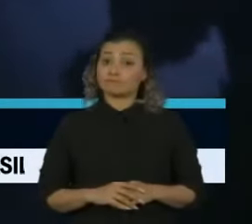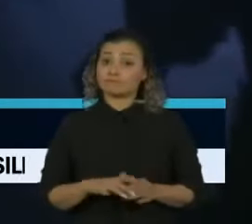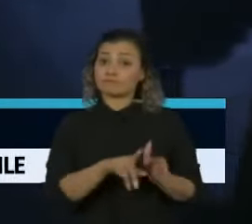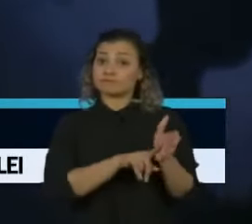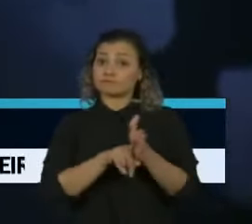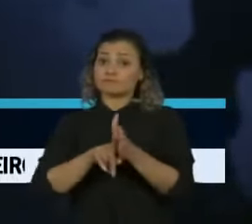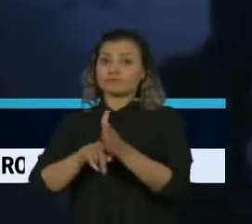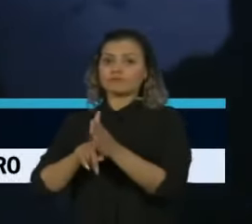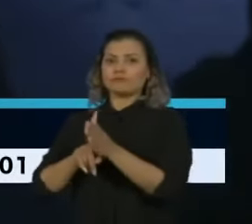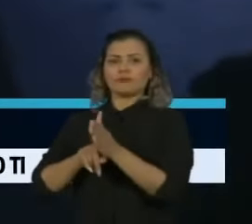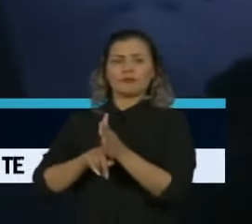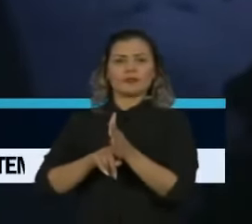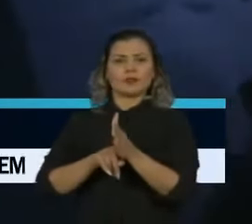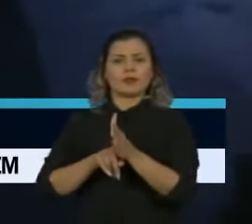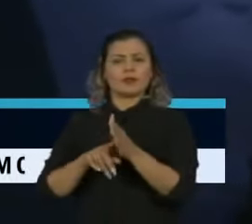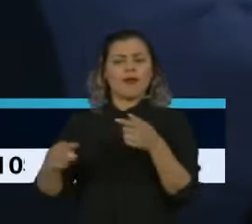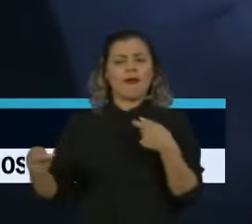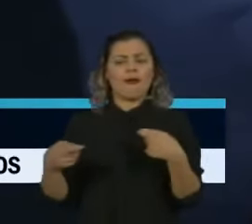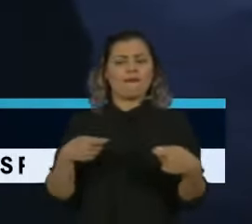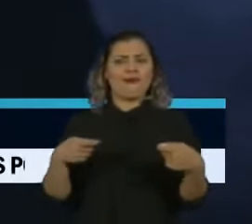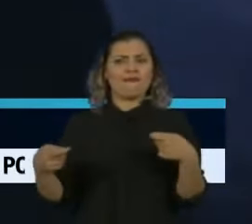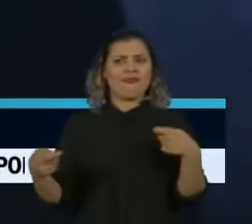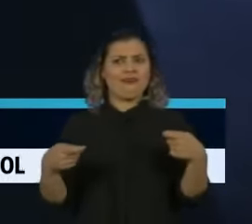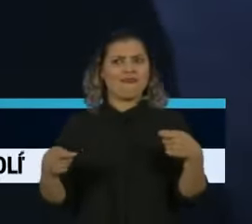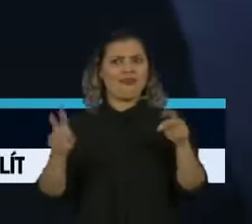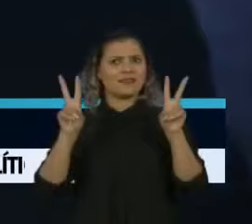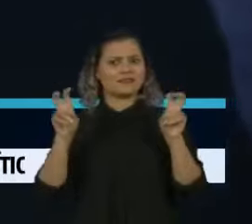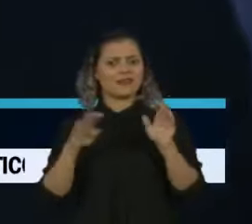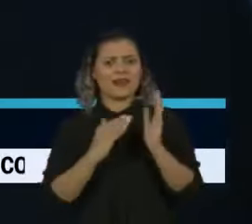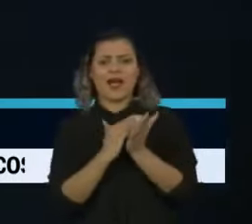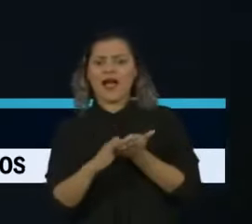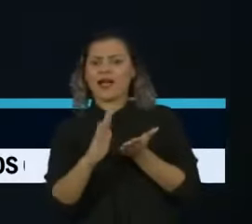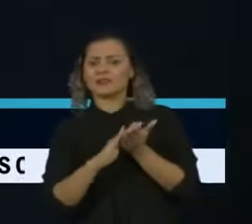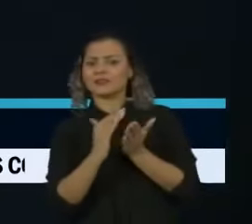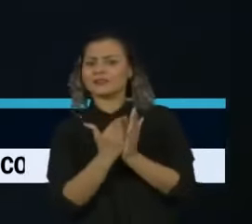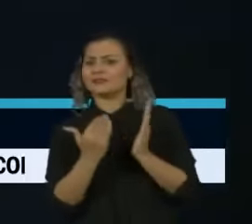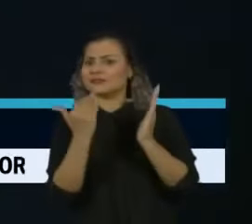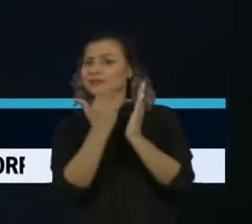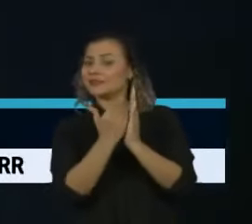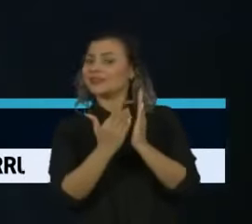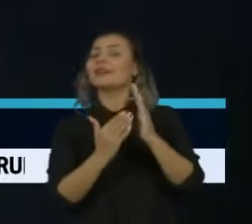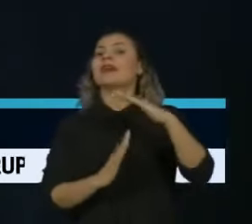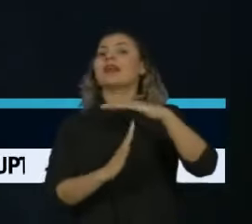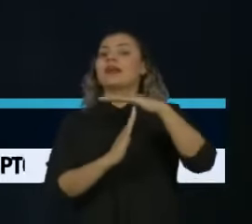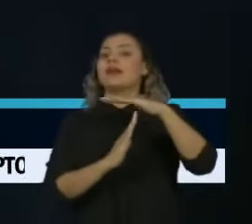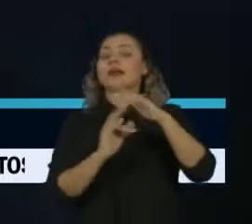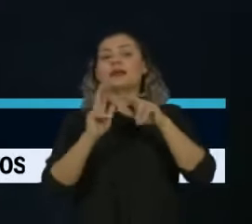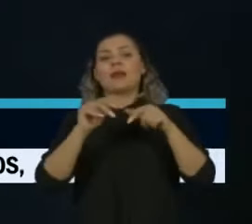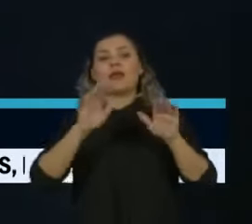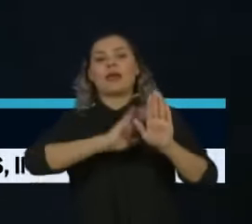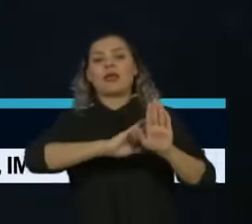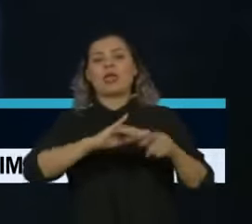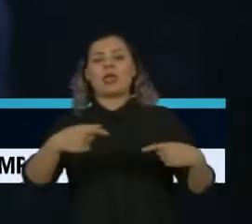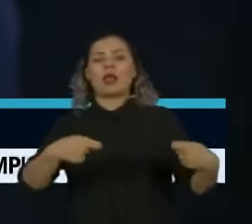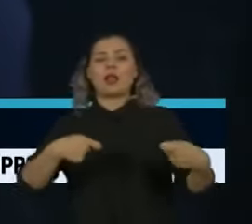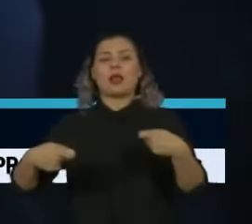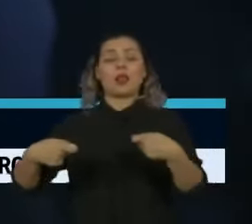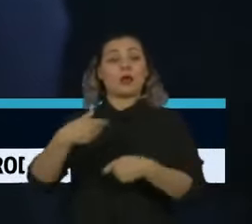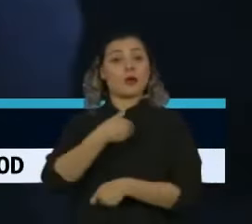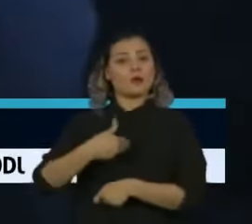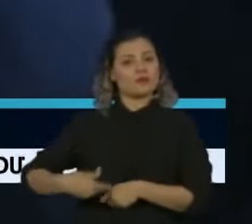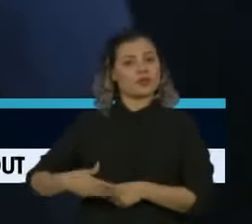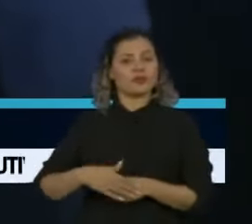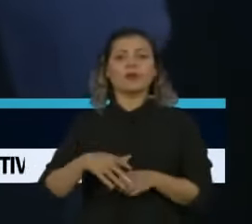Pesquisa de aprovação e queda de braço em torno do teto de gastos fazem parte do cenário de um clima tenso nos bastidores do poder. Vamos